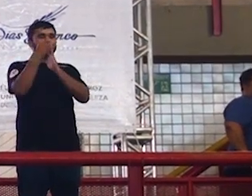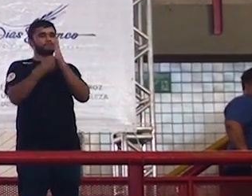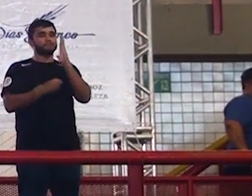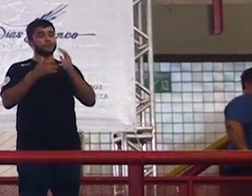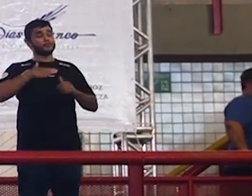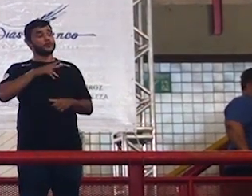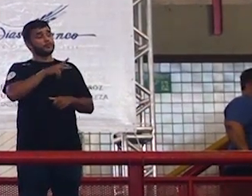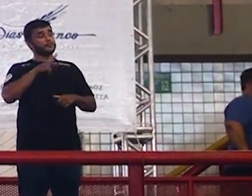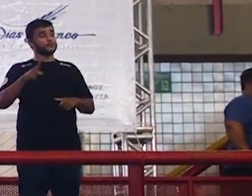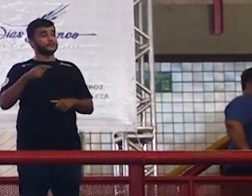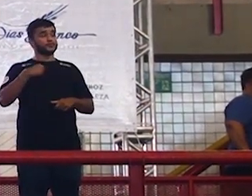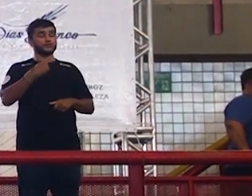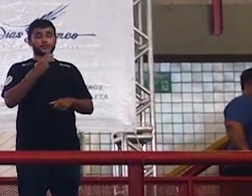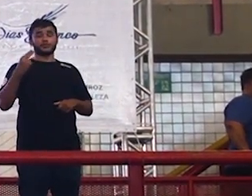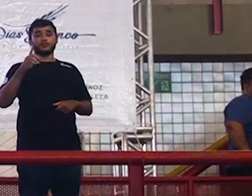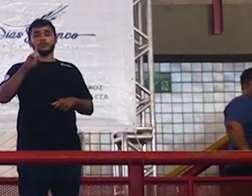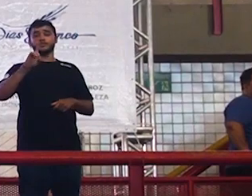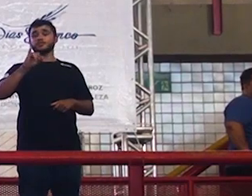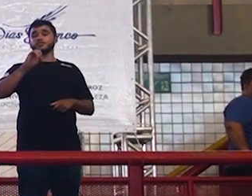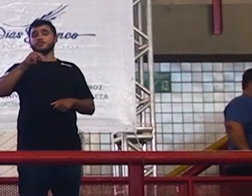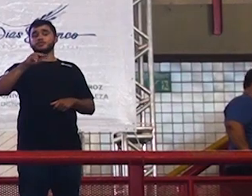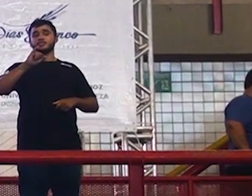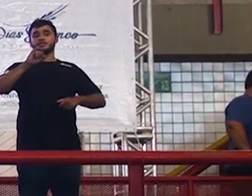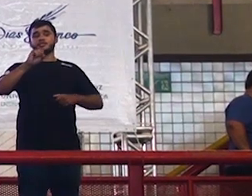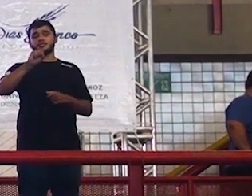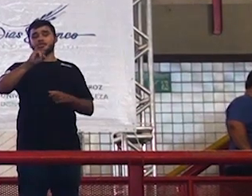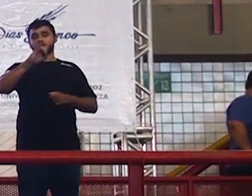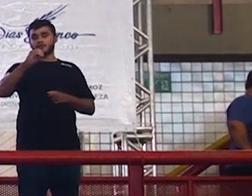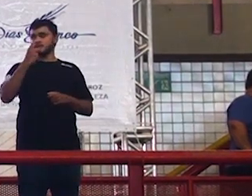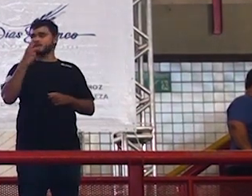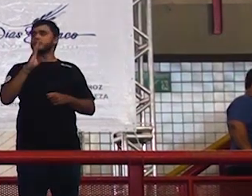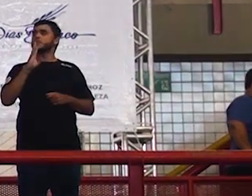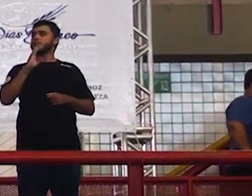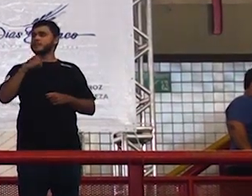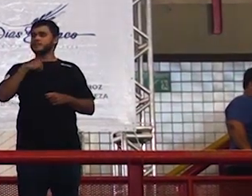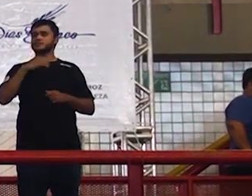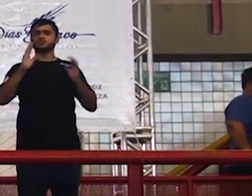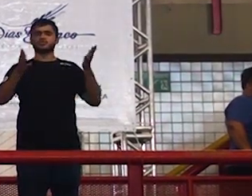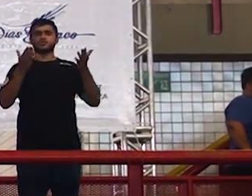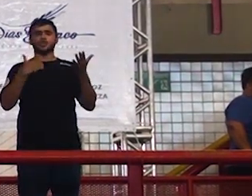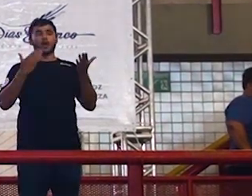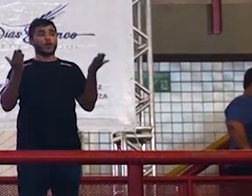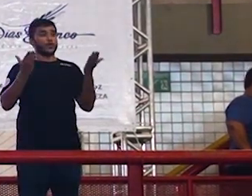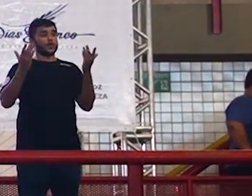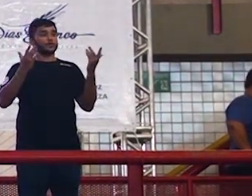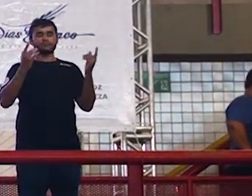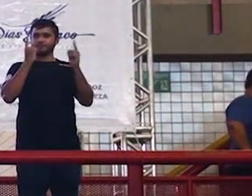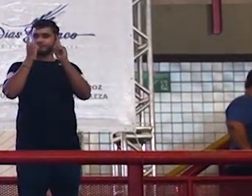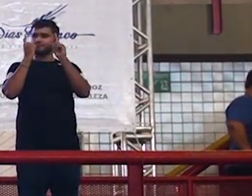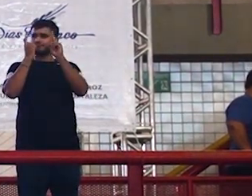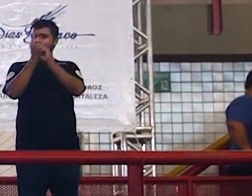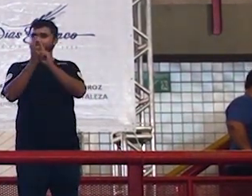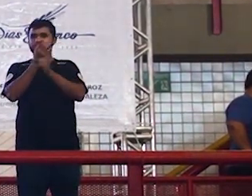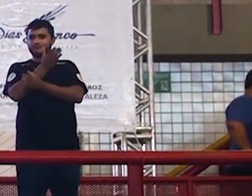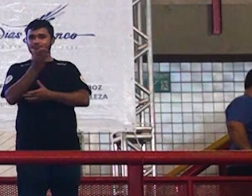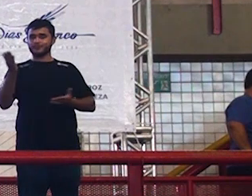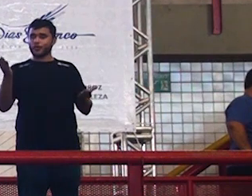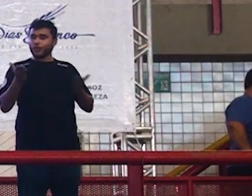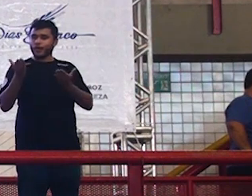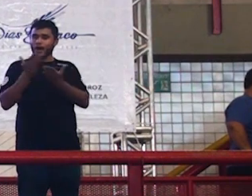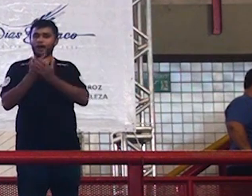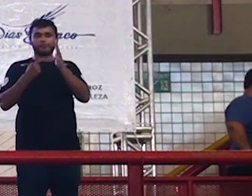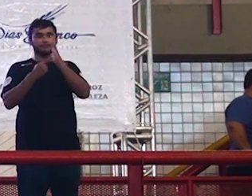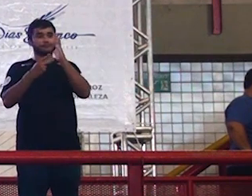professor Dionísio. Quem já estava acompanhando as aulas anteriores aí, sabe que a gente está no nosso terceiro encontro com as nossas aulas de